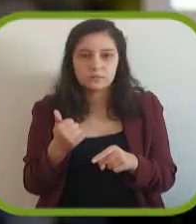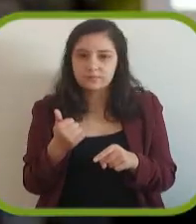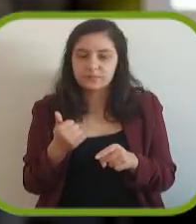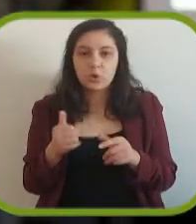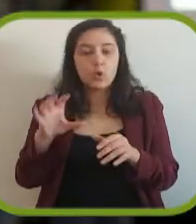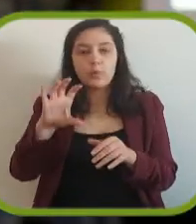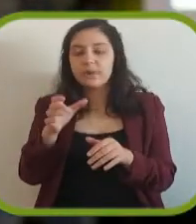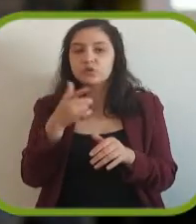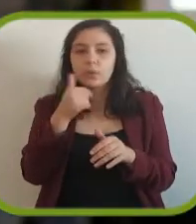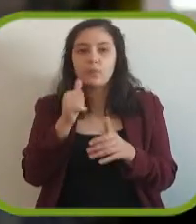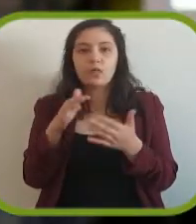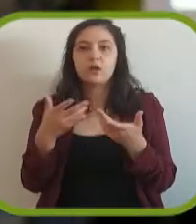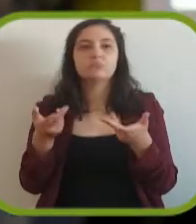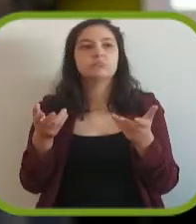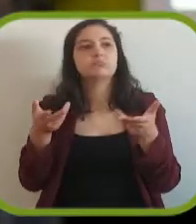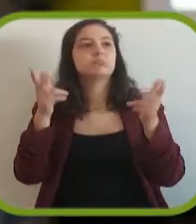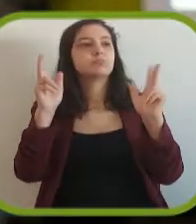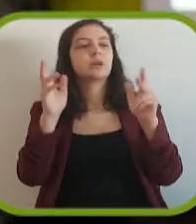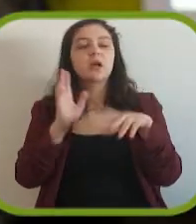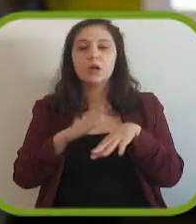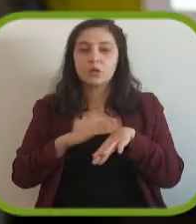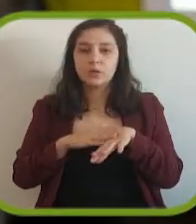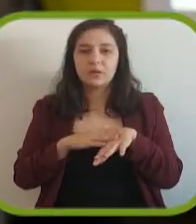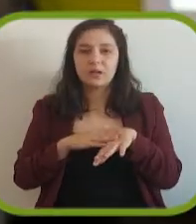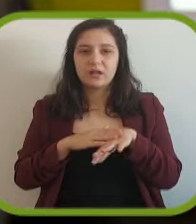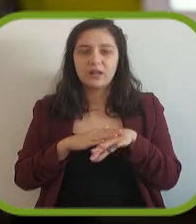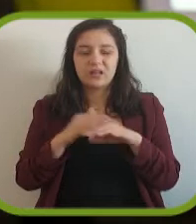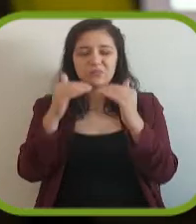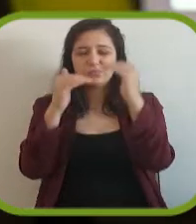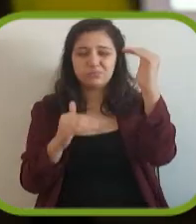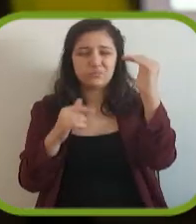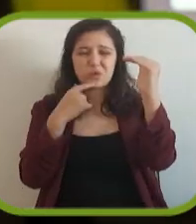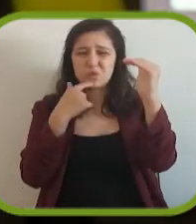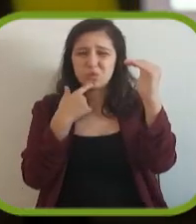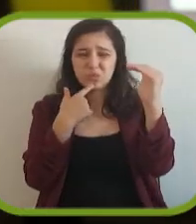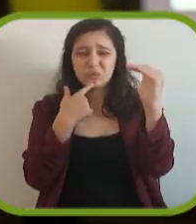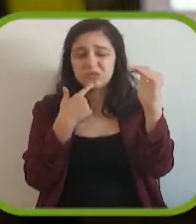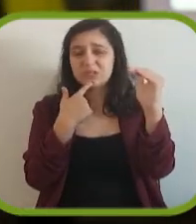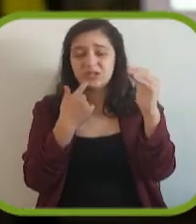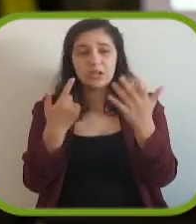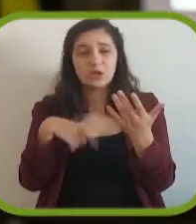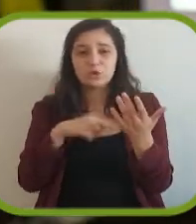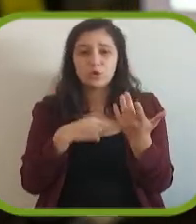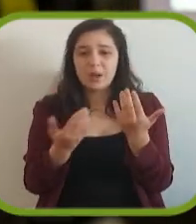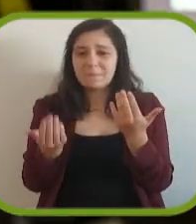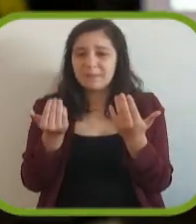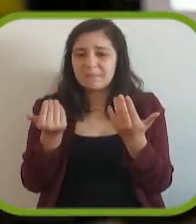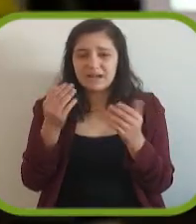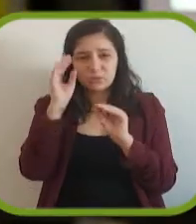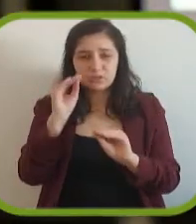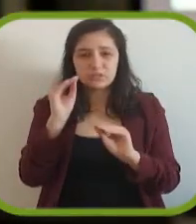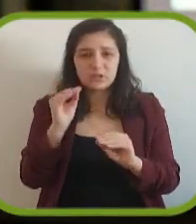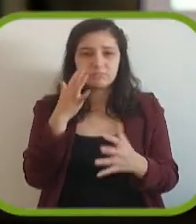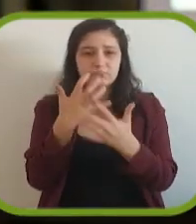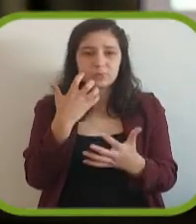acontecer. O nosso país não se pode dar esse luxo, sendo um país ainda com níveis de igualdade bastante grandes, e nós continuamos com um déficit educativo